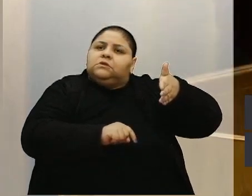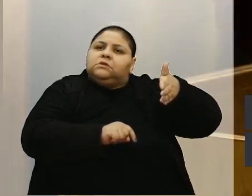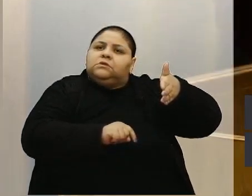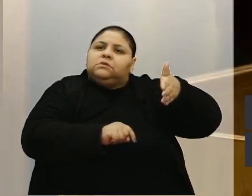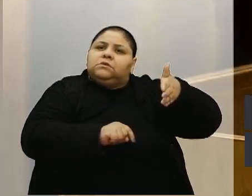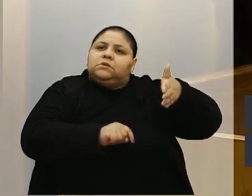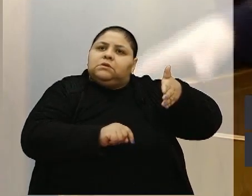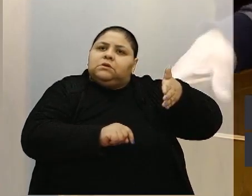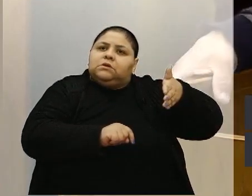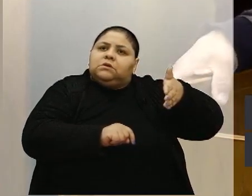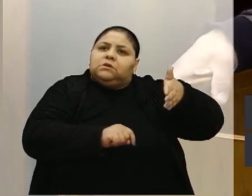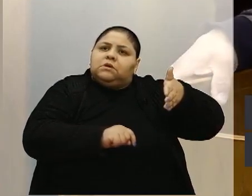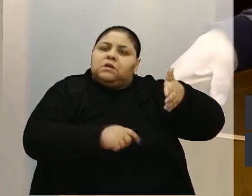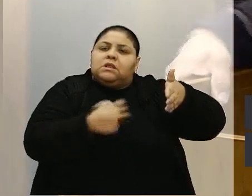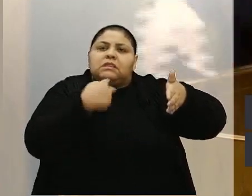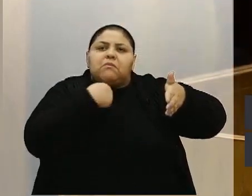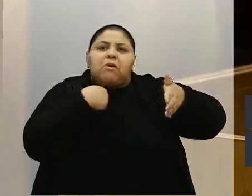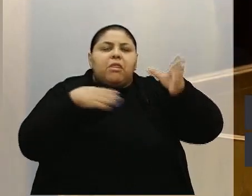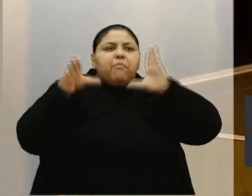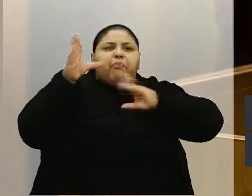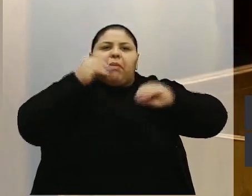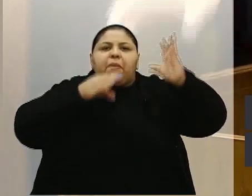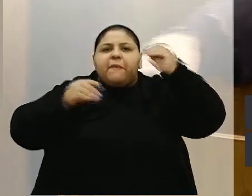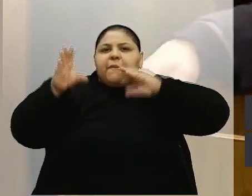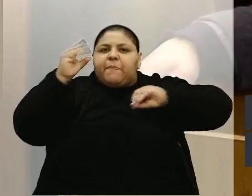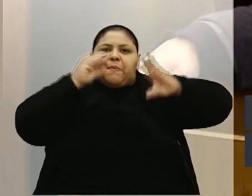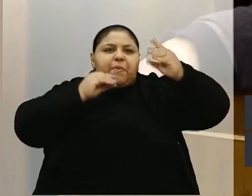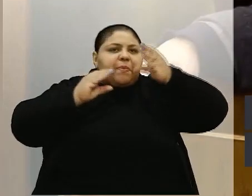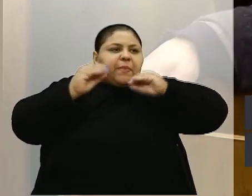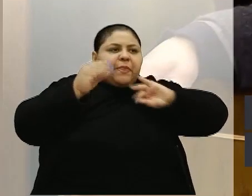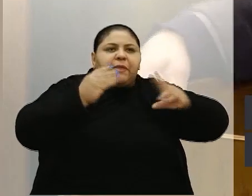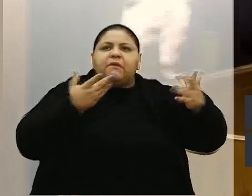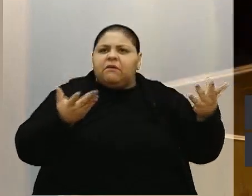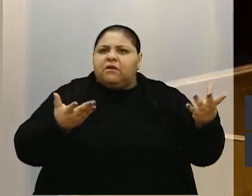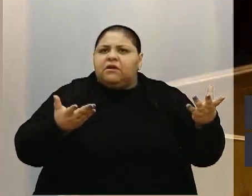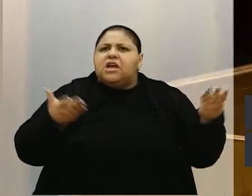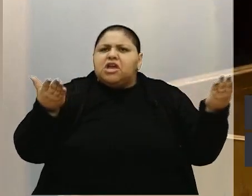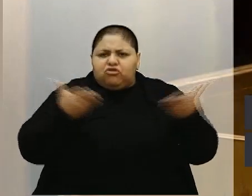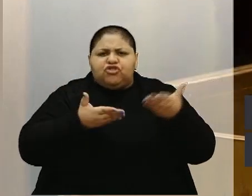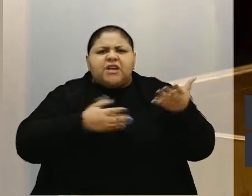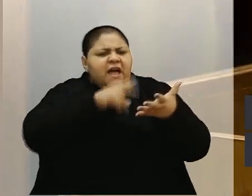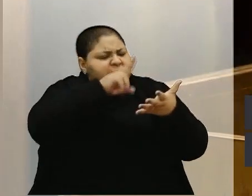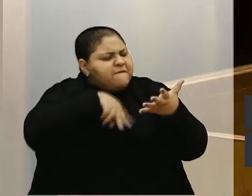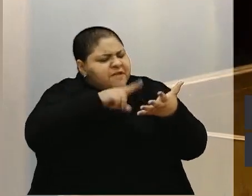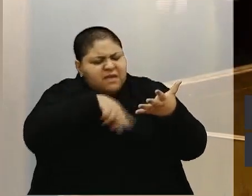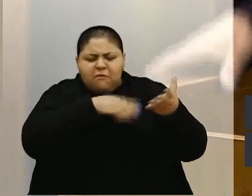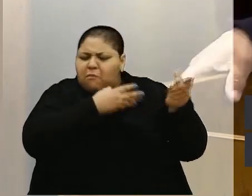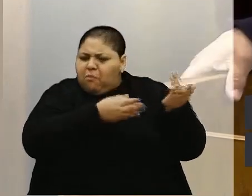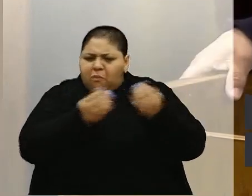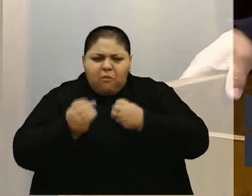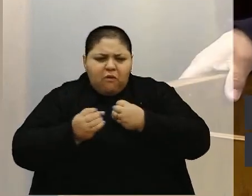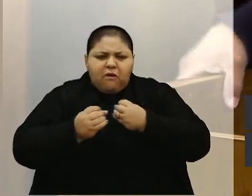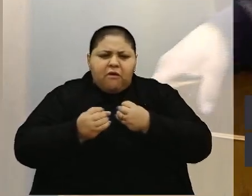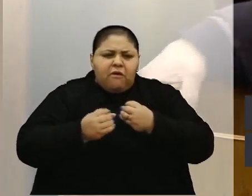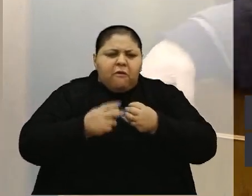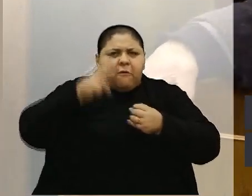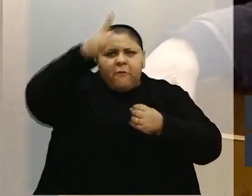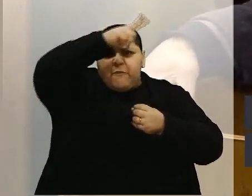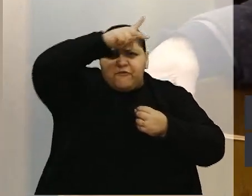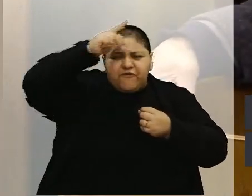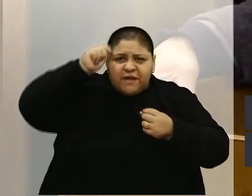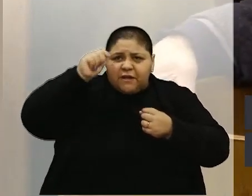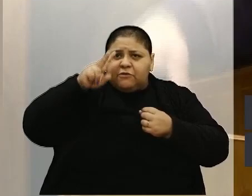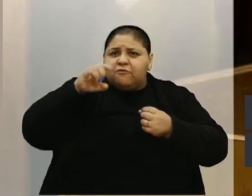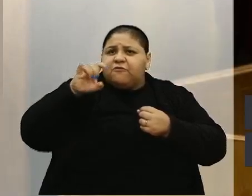Não pode ficar com mimimi. Eu já vi isso ao longo da história. Eu passei pelo prefeito Vitório III,